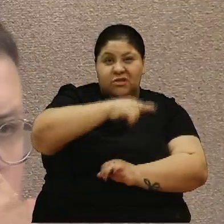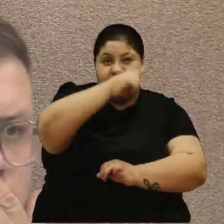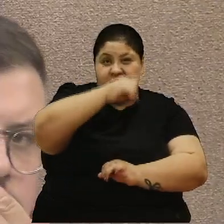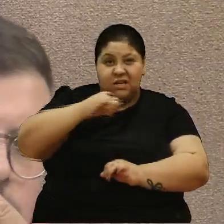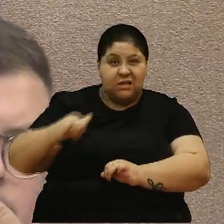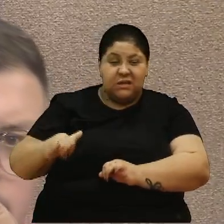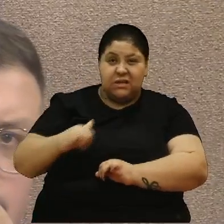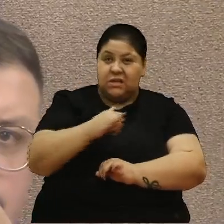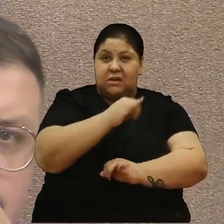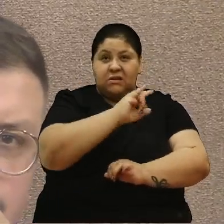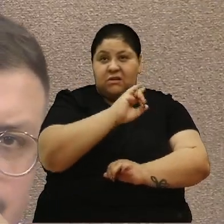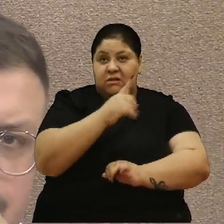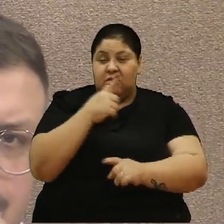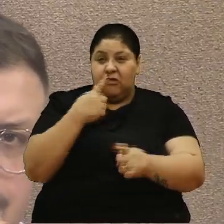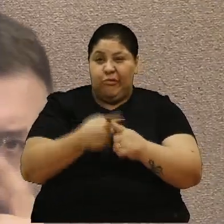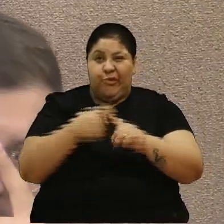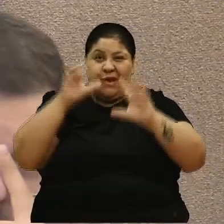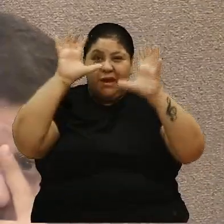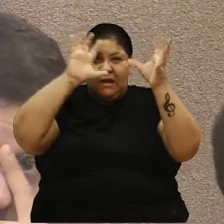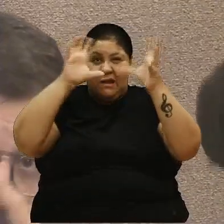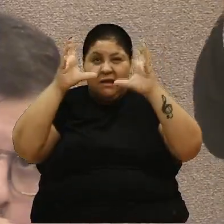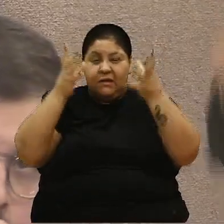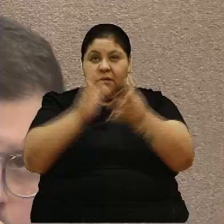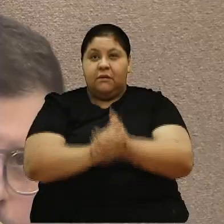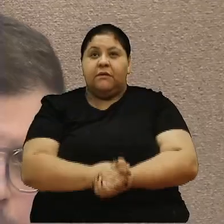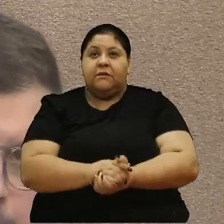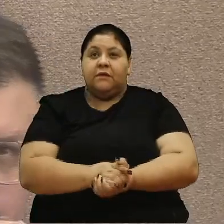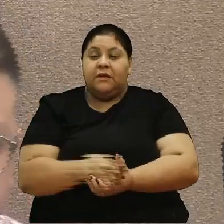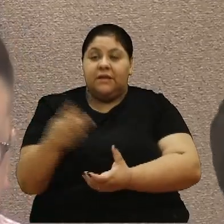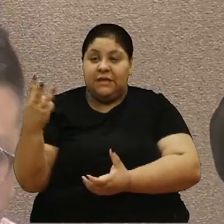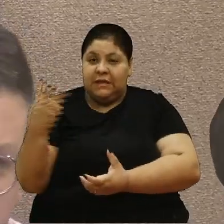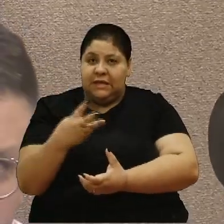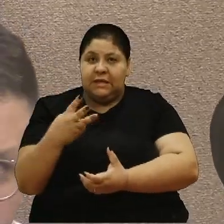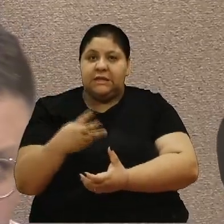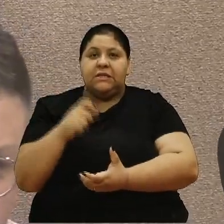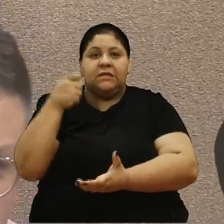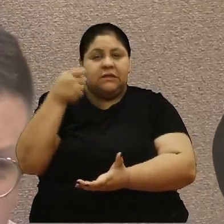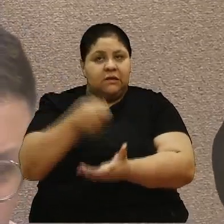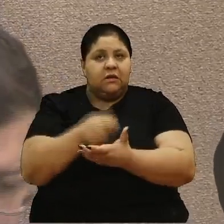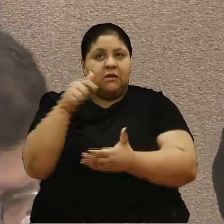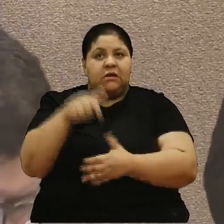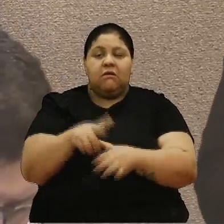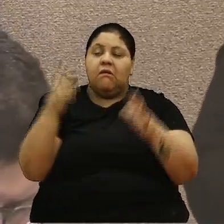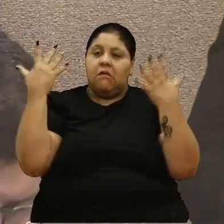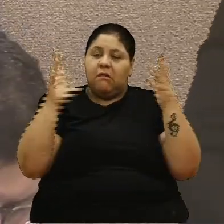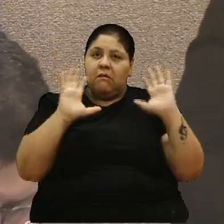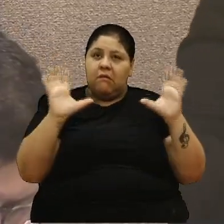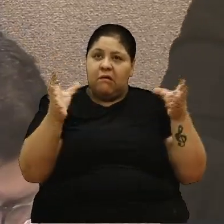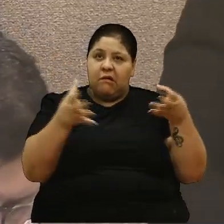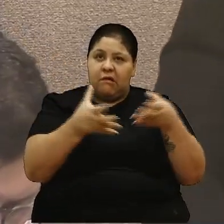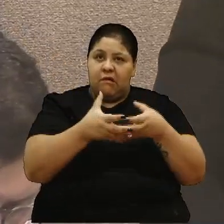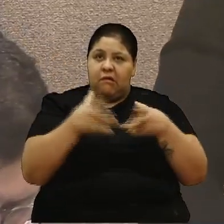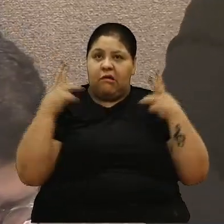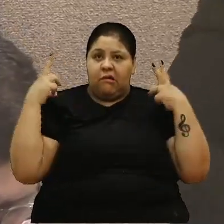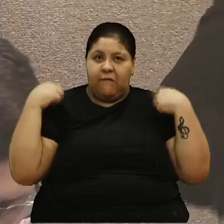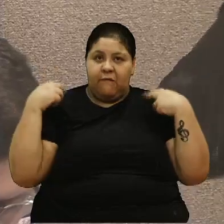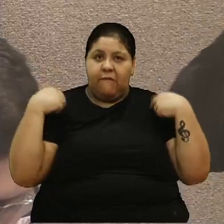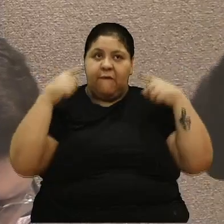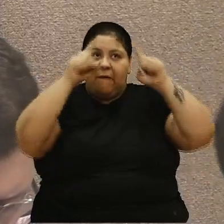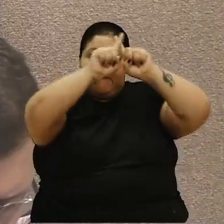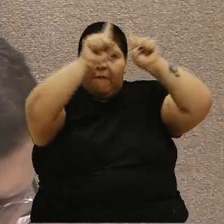que não pousaram por causa do clima. Até que na terceira tentativa, e aqui eu parabenizo a equipe, os pilotos e a